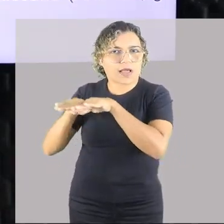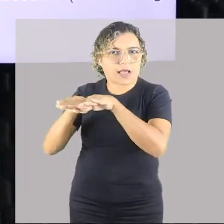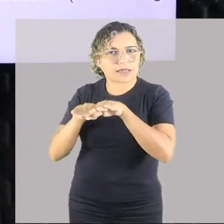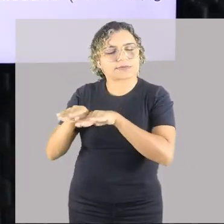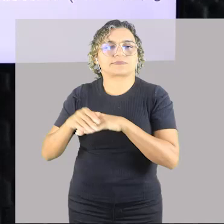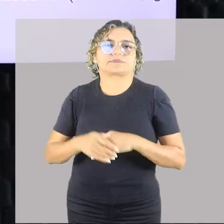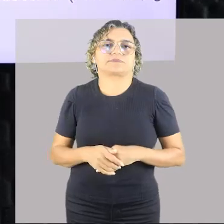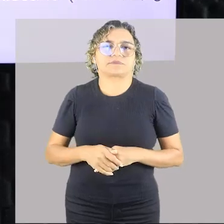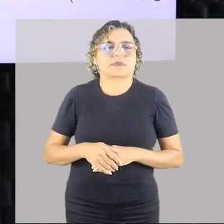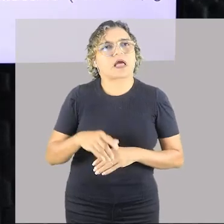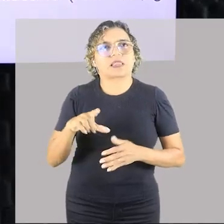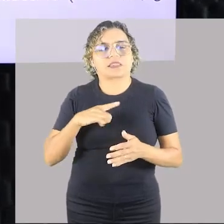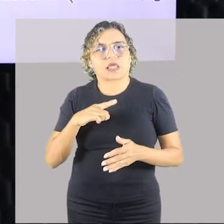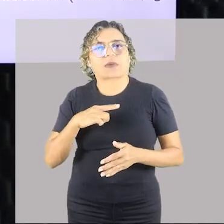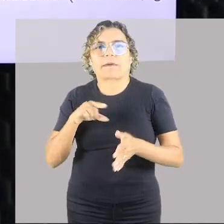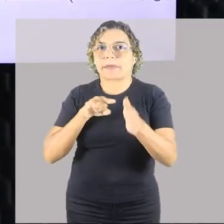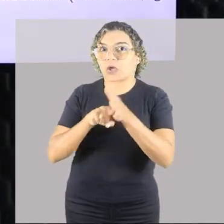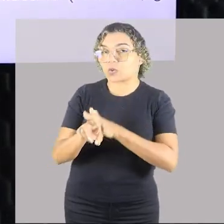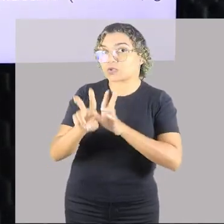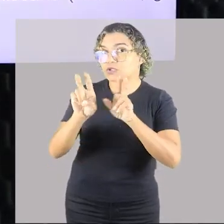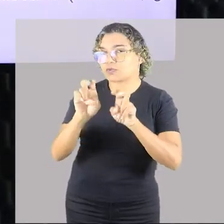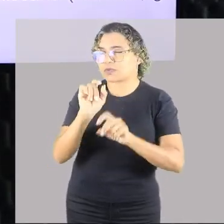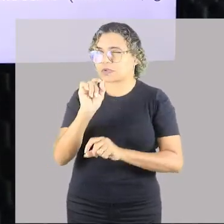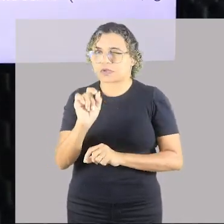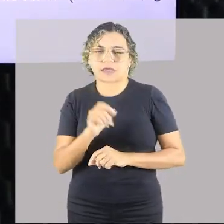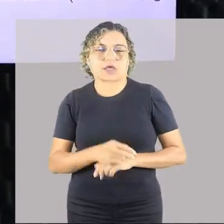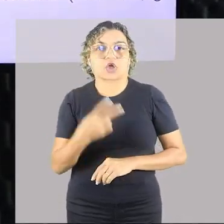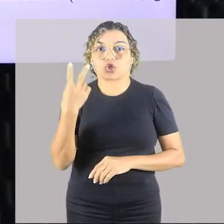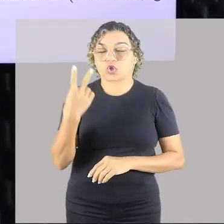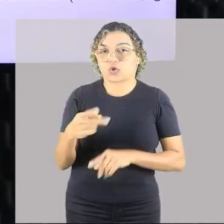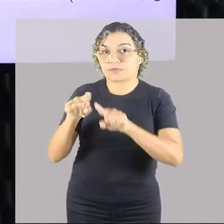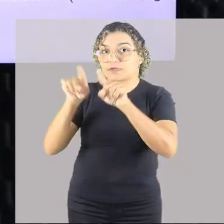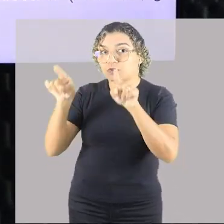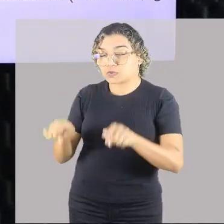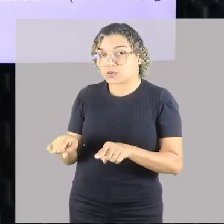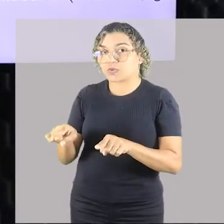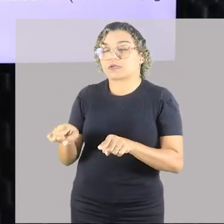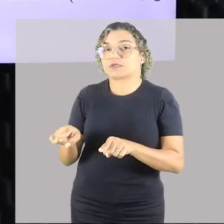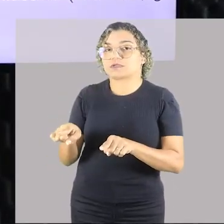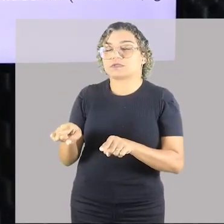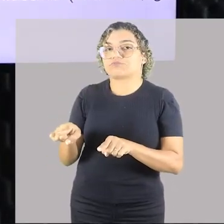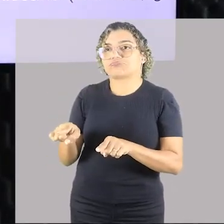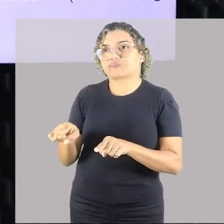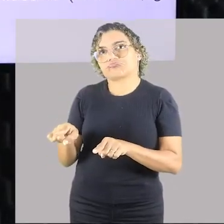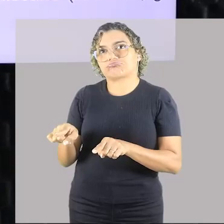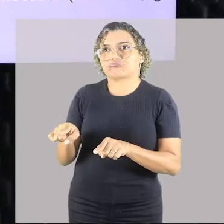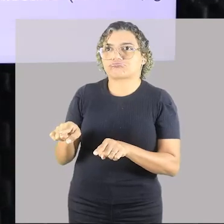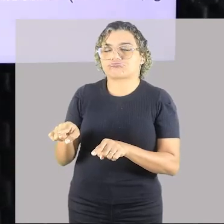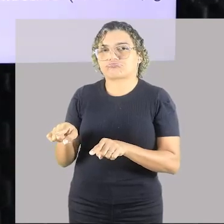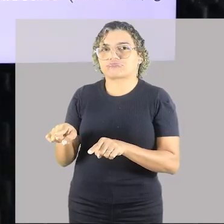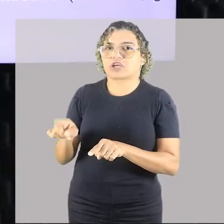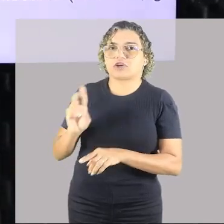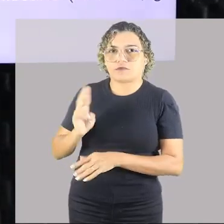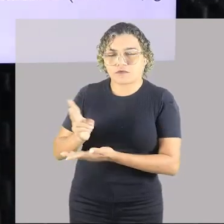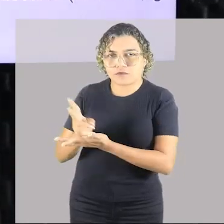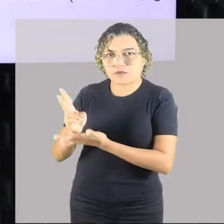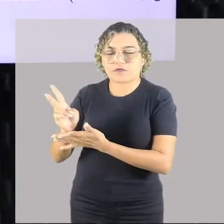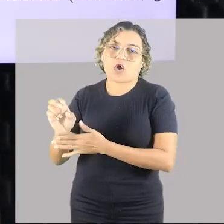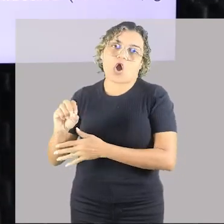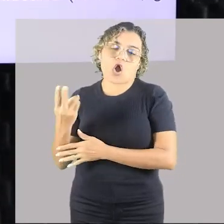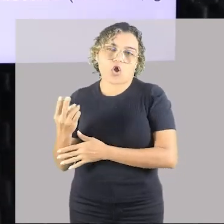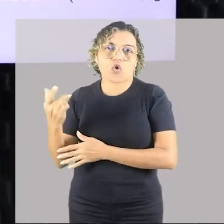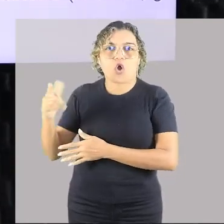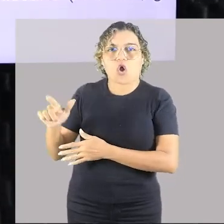eles. Vai ter uma questão para você, talvez, falando assim, que 2 servidores são estáveis e um está em estágio probatório.